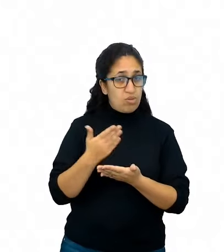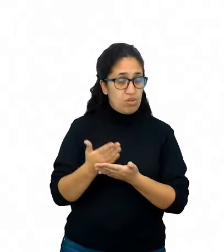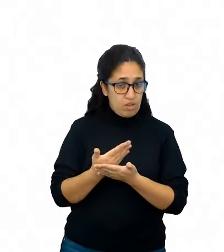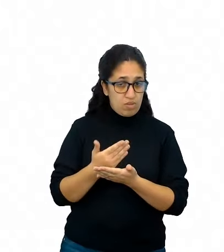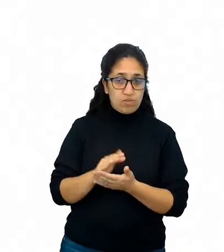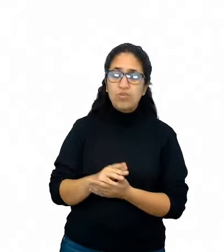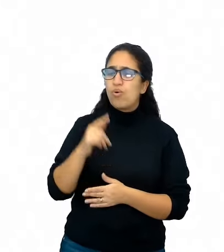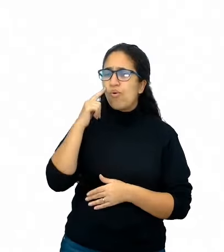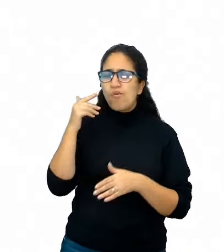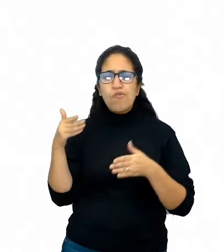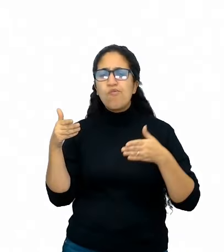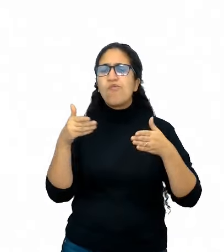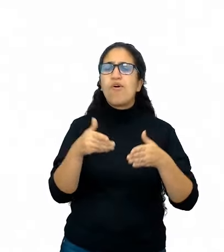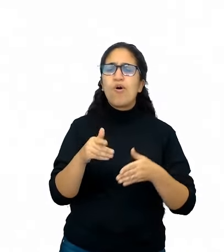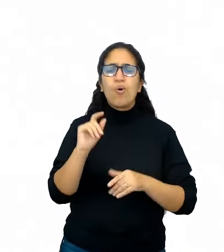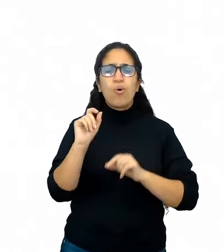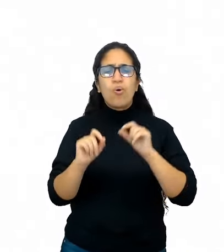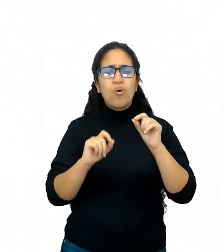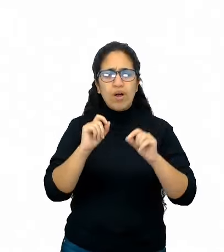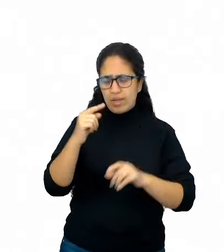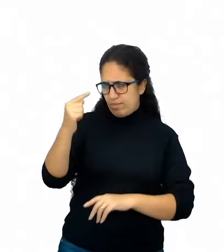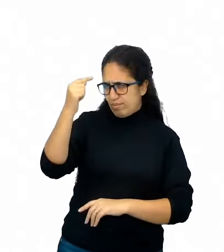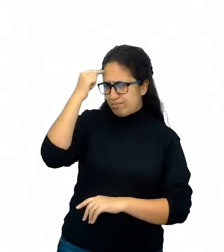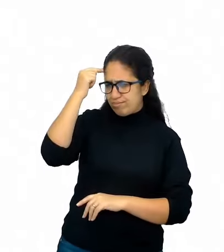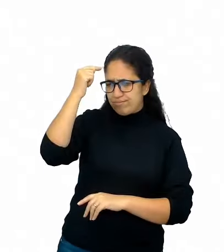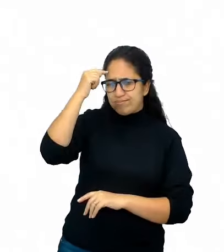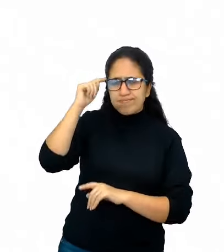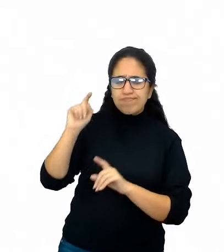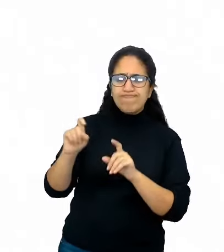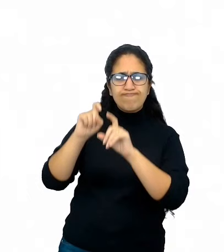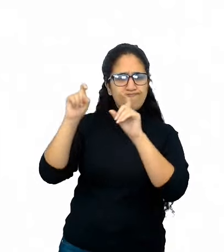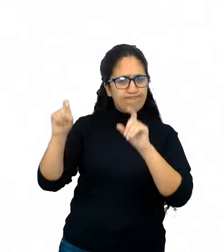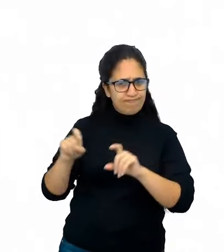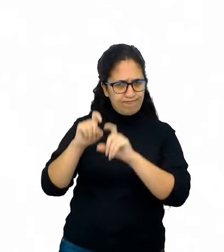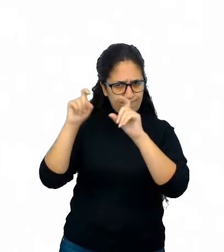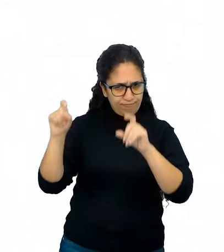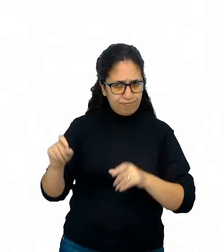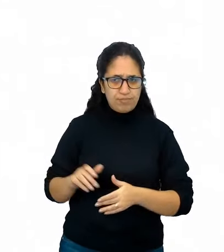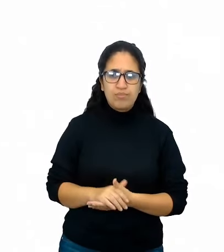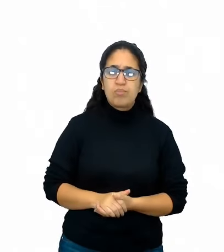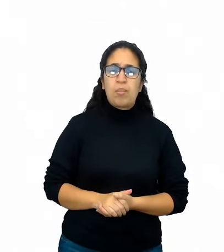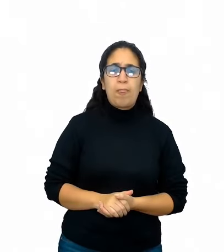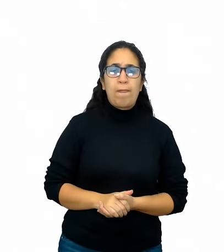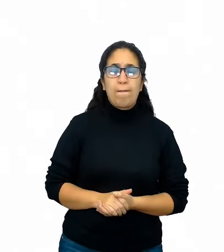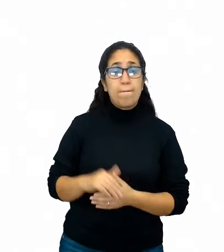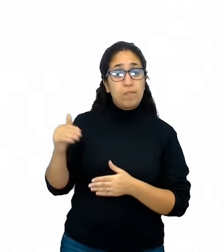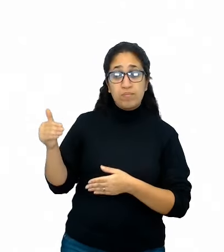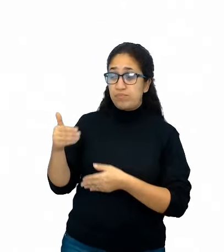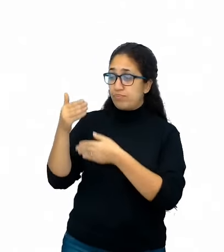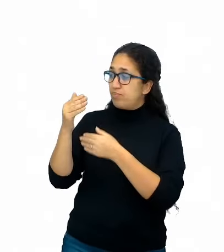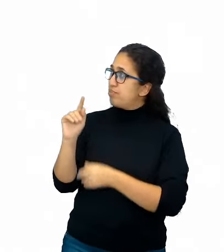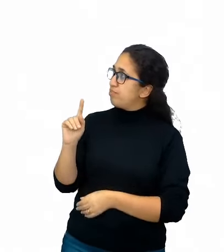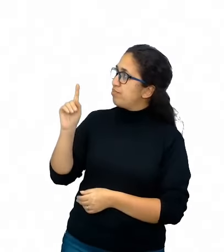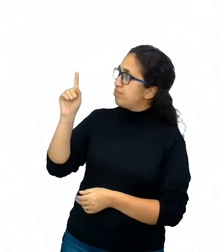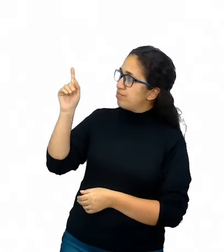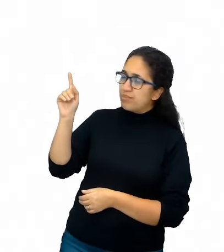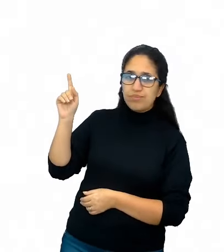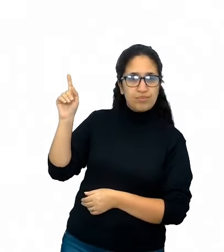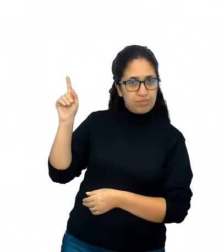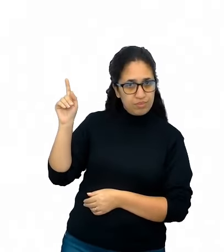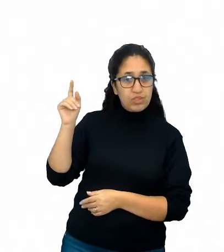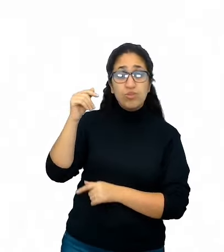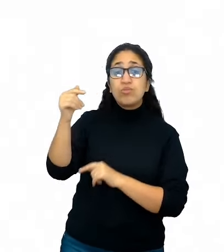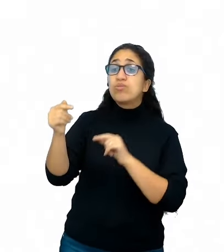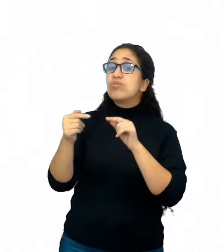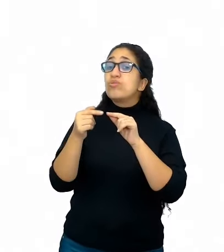nosso foco hoje está no pensamento computacional. No próximo slide, a gente apresenta aqui